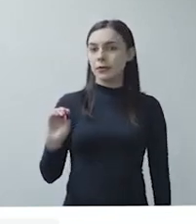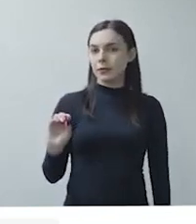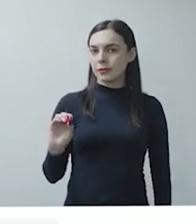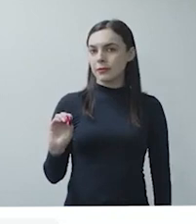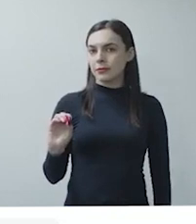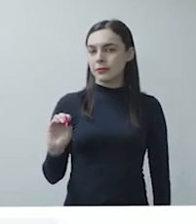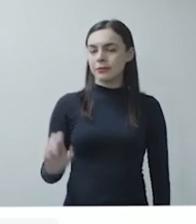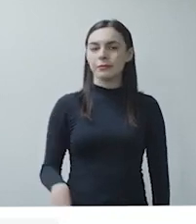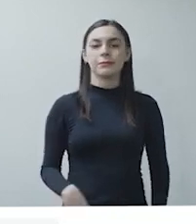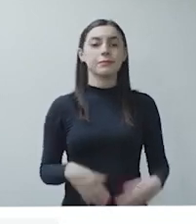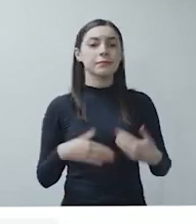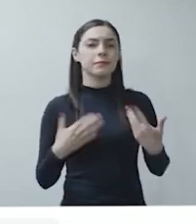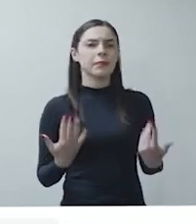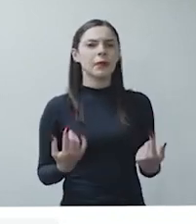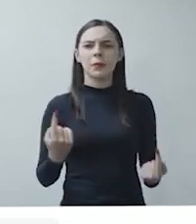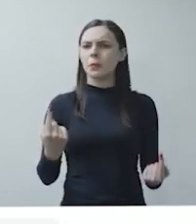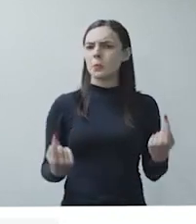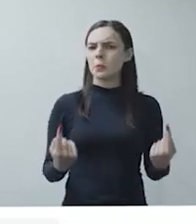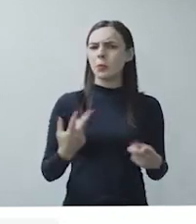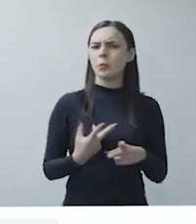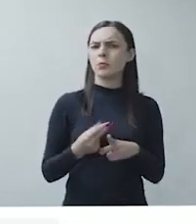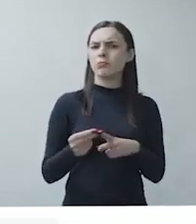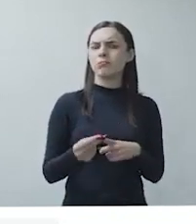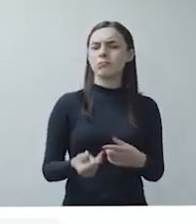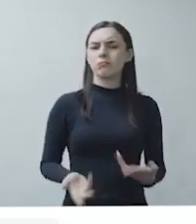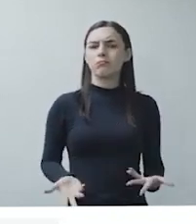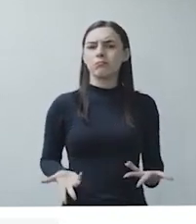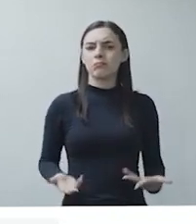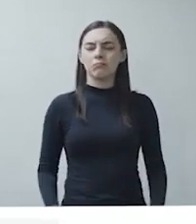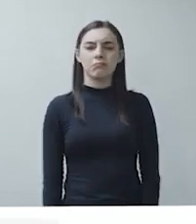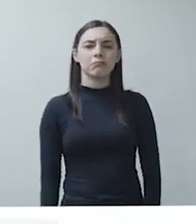10 pontos. Então, quem venceu esse jogo?